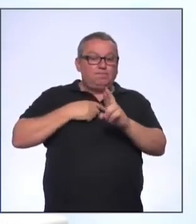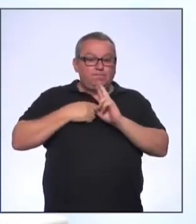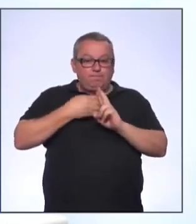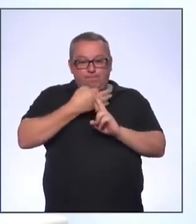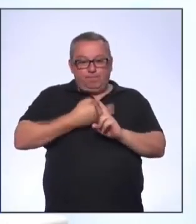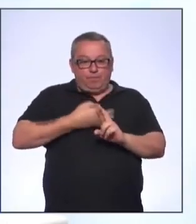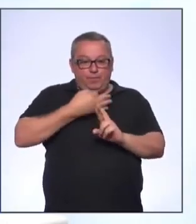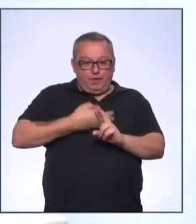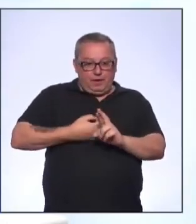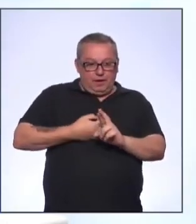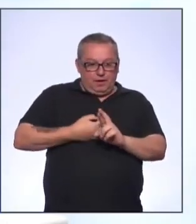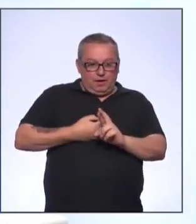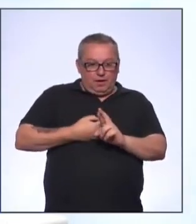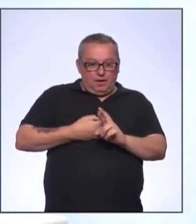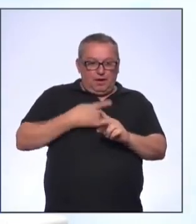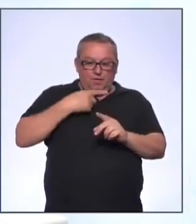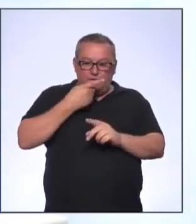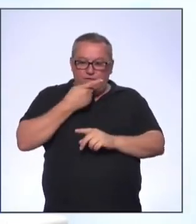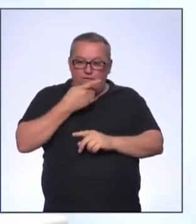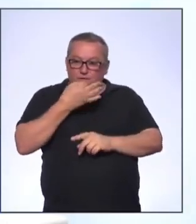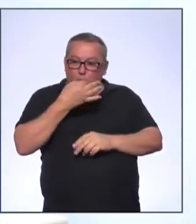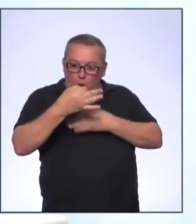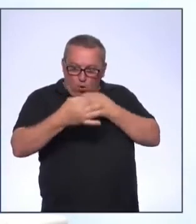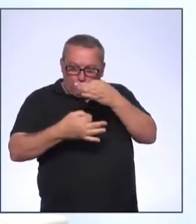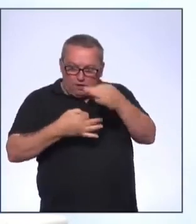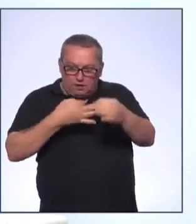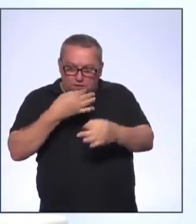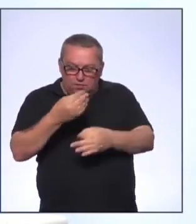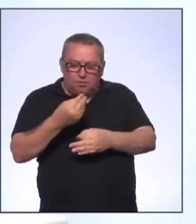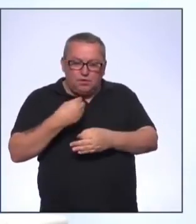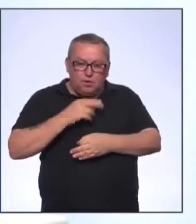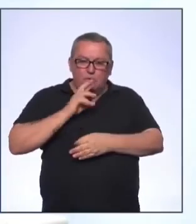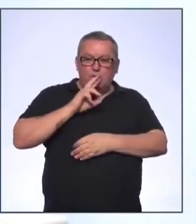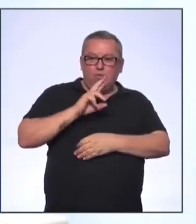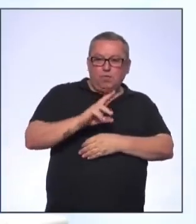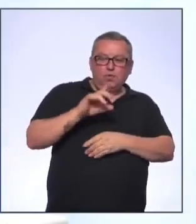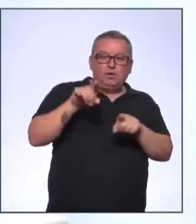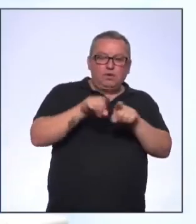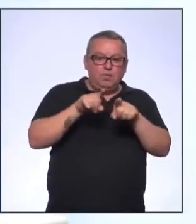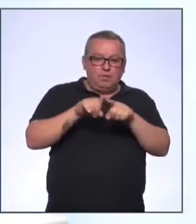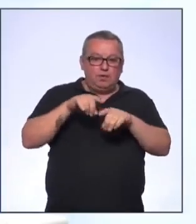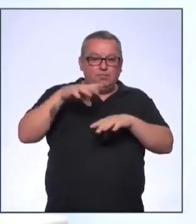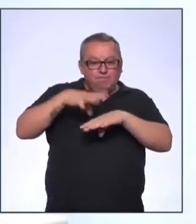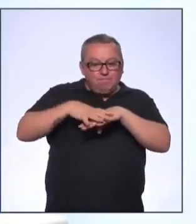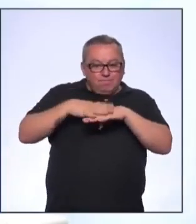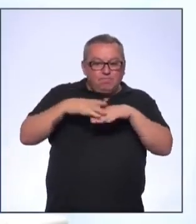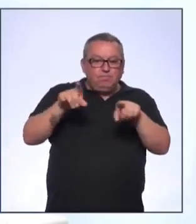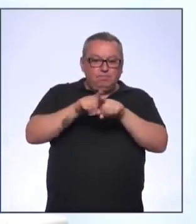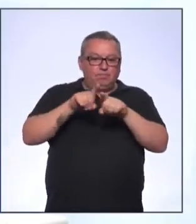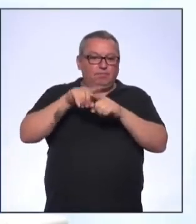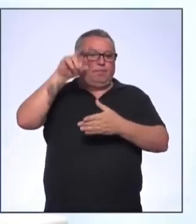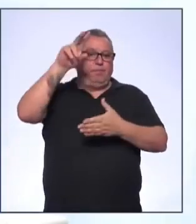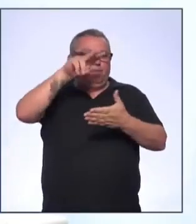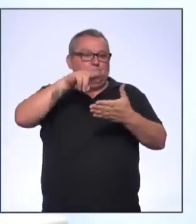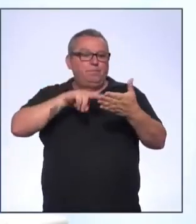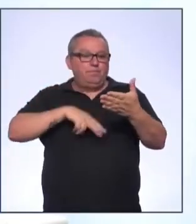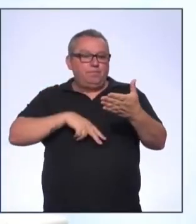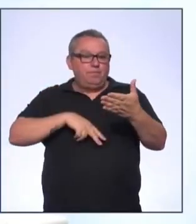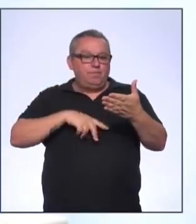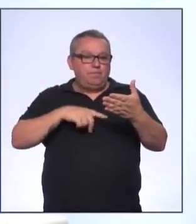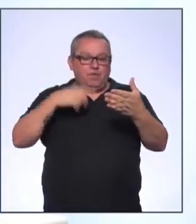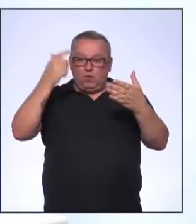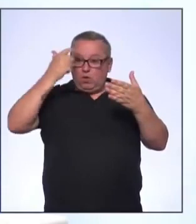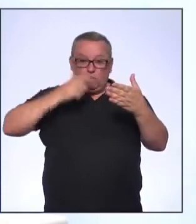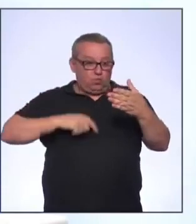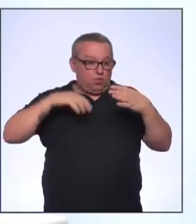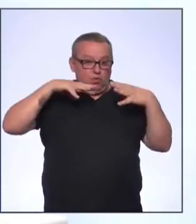você rebater esta opinião. Olha, em matemática também tem leitura. Eu não sou todo mundo,